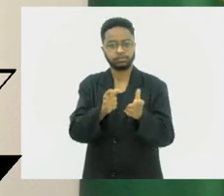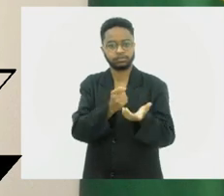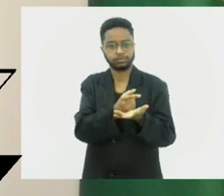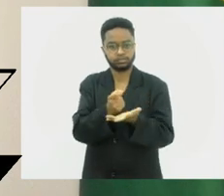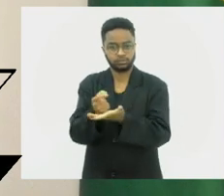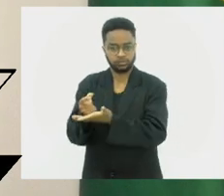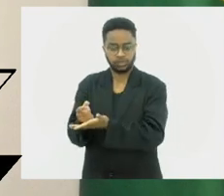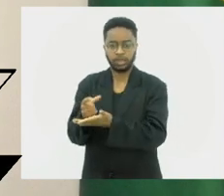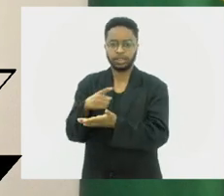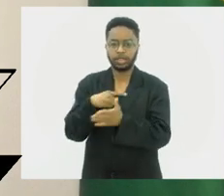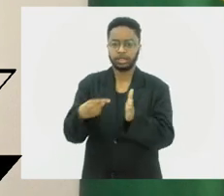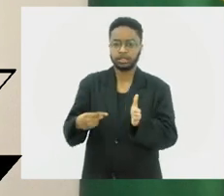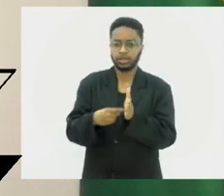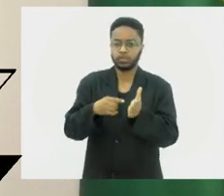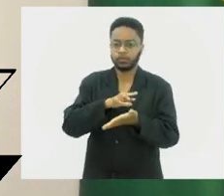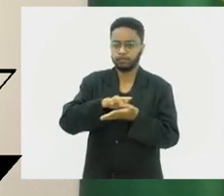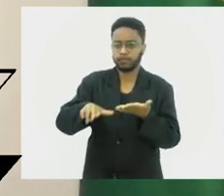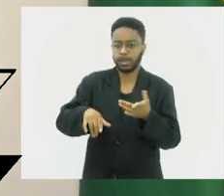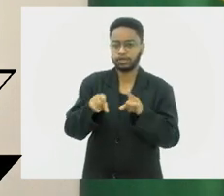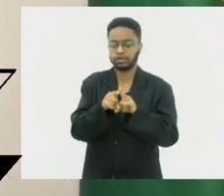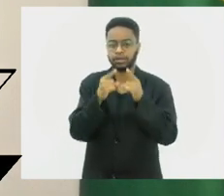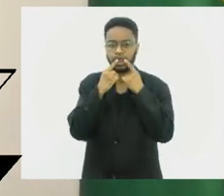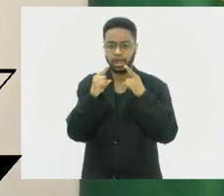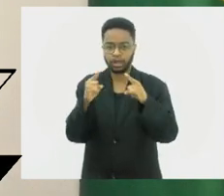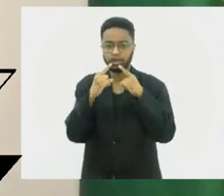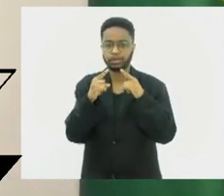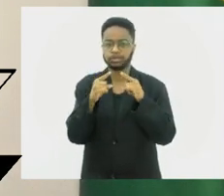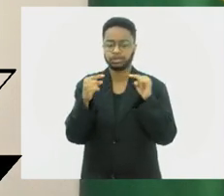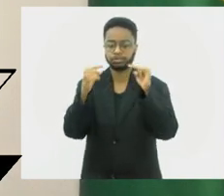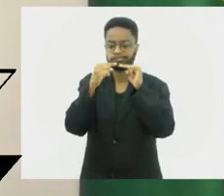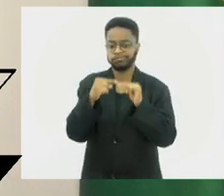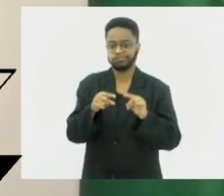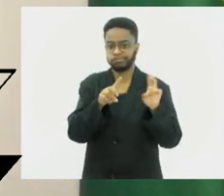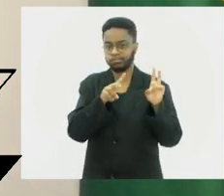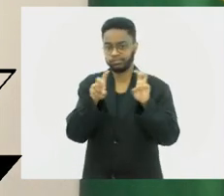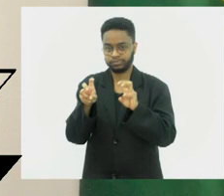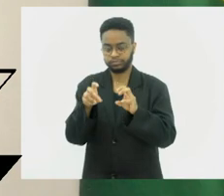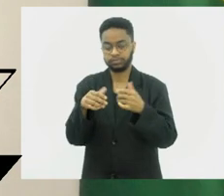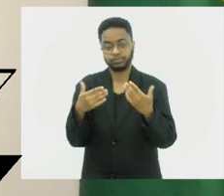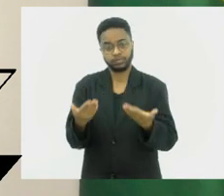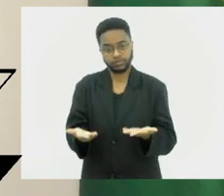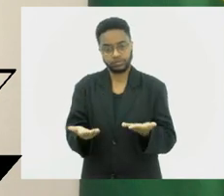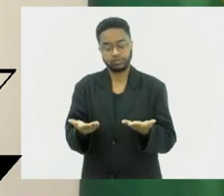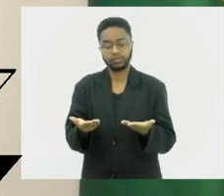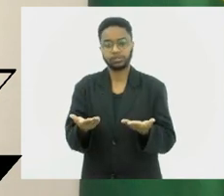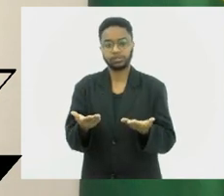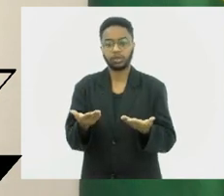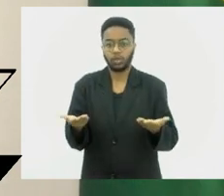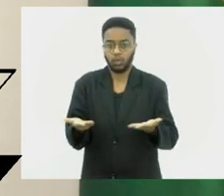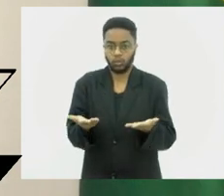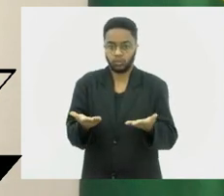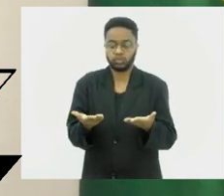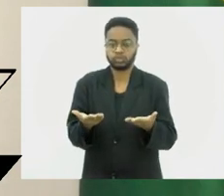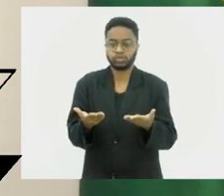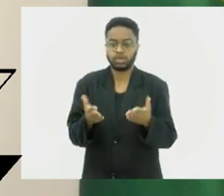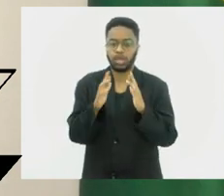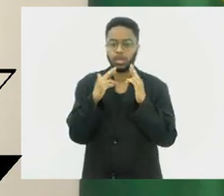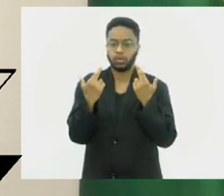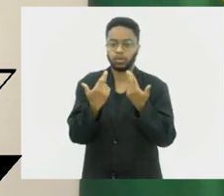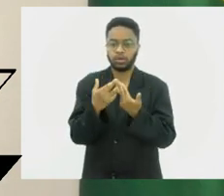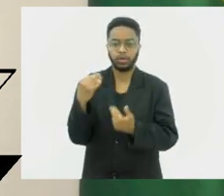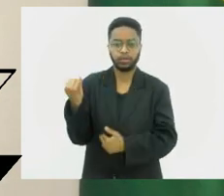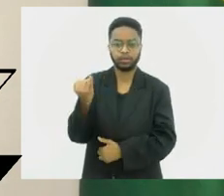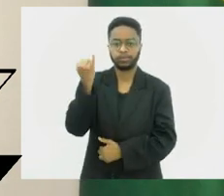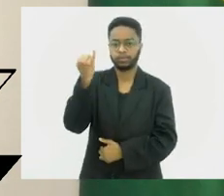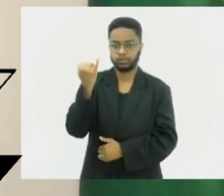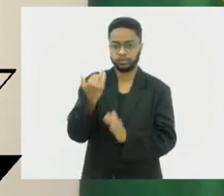muitas denúncias e reclamações nesse sentido. Então, essa audiência pública se torna